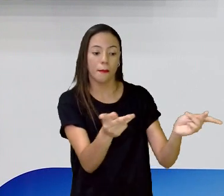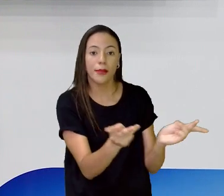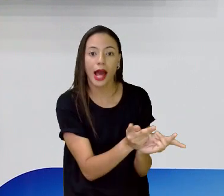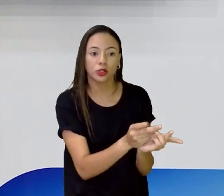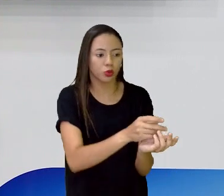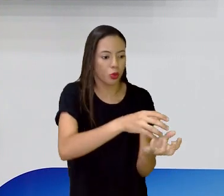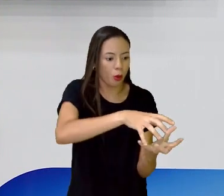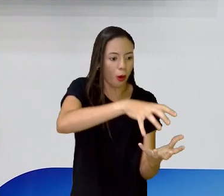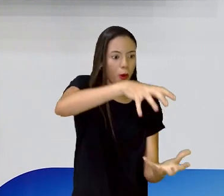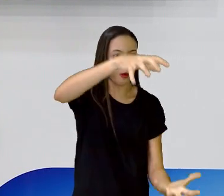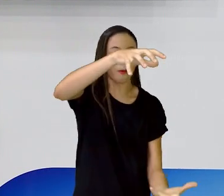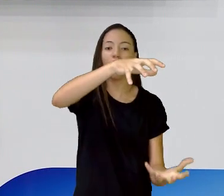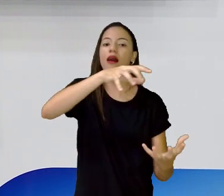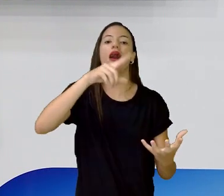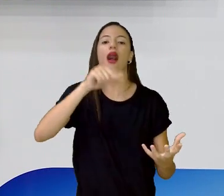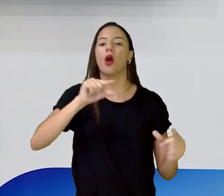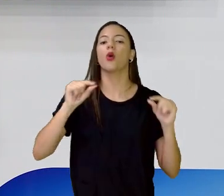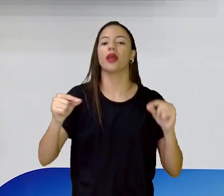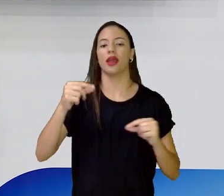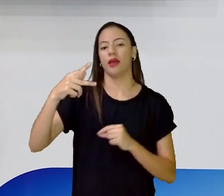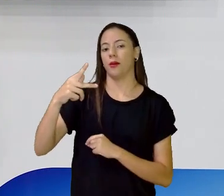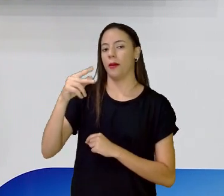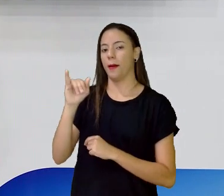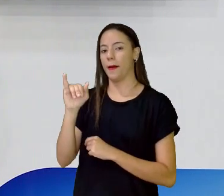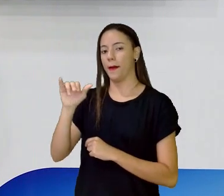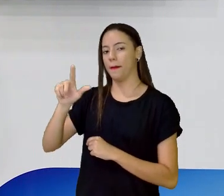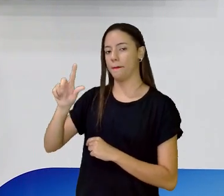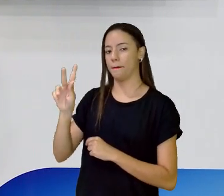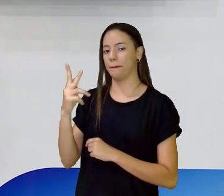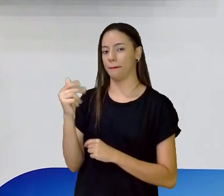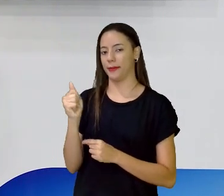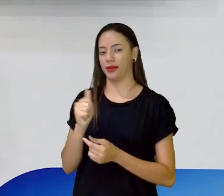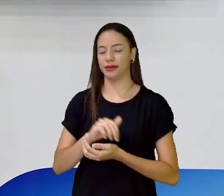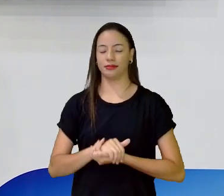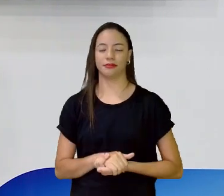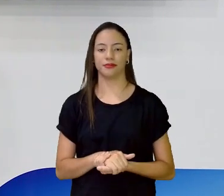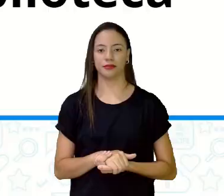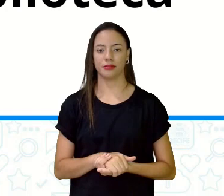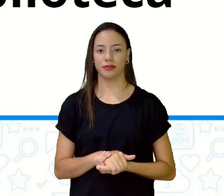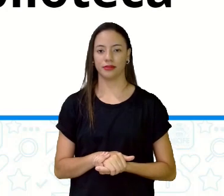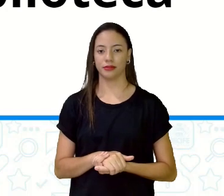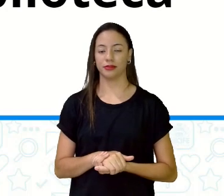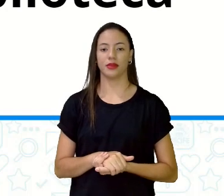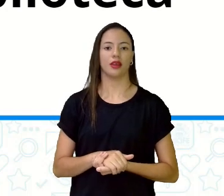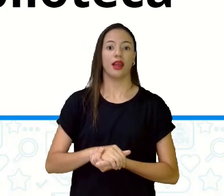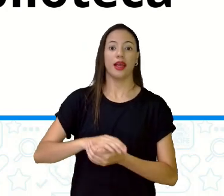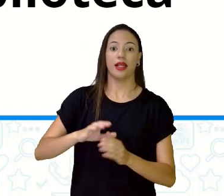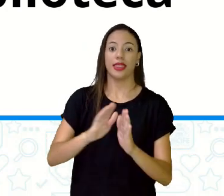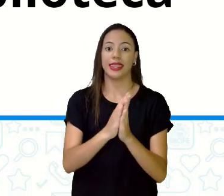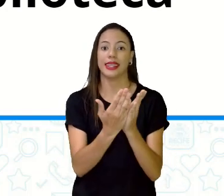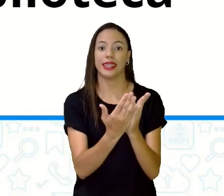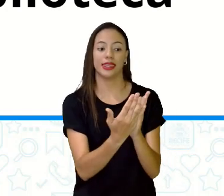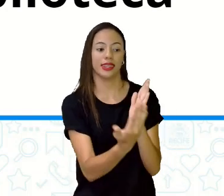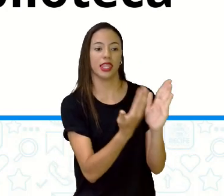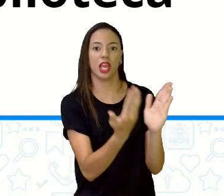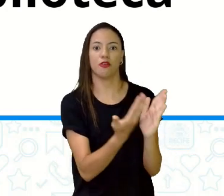temos uma pilha de pratos. Certo, gente? Muitos livros juntos é